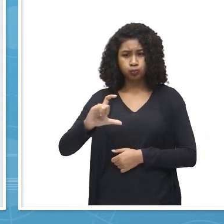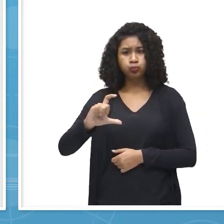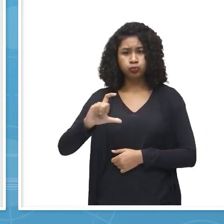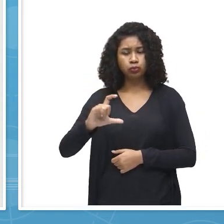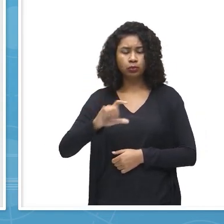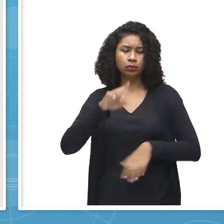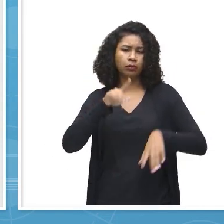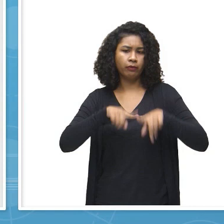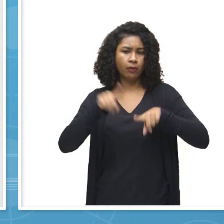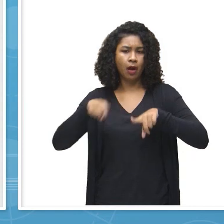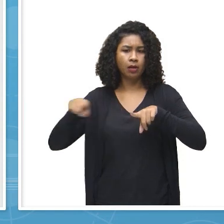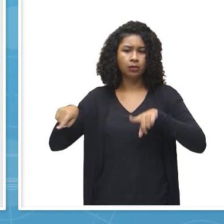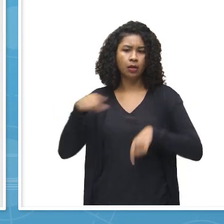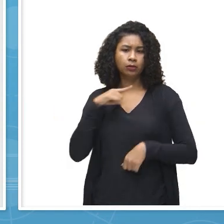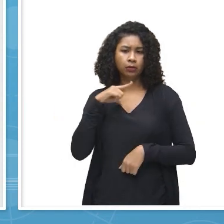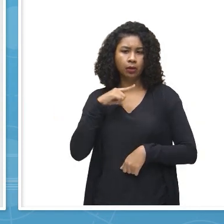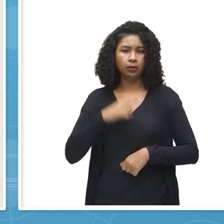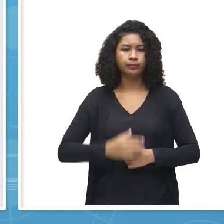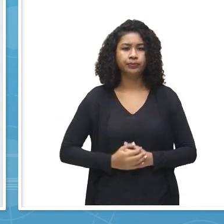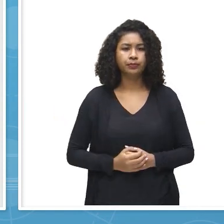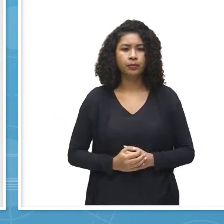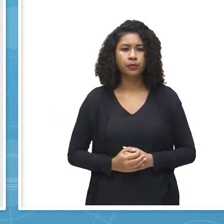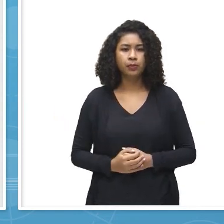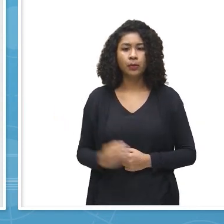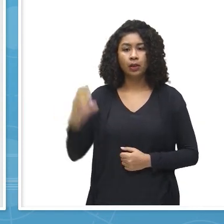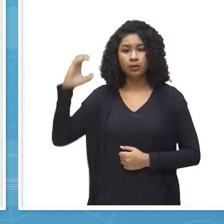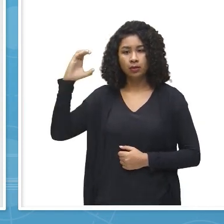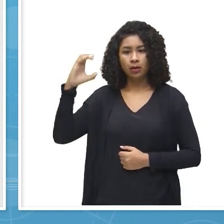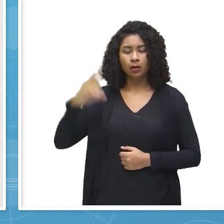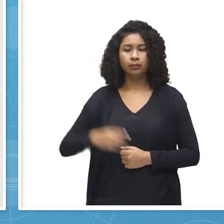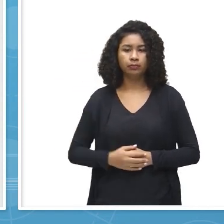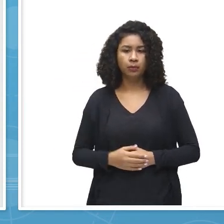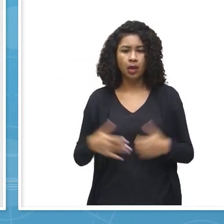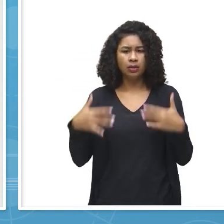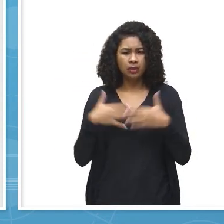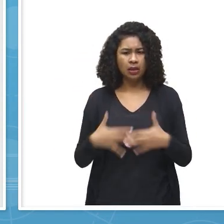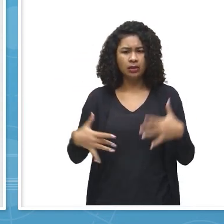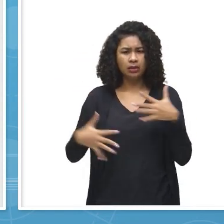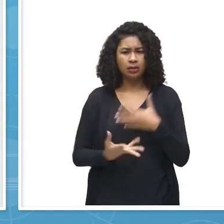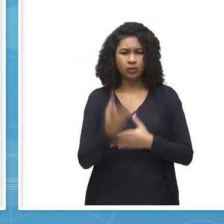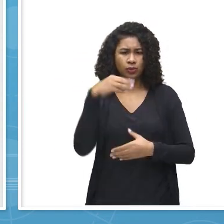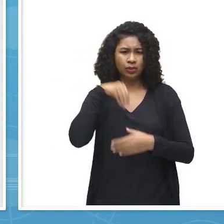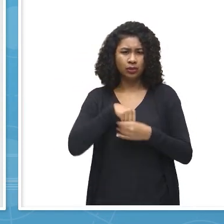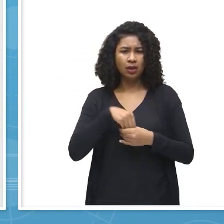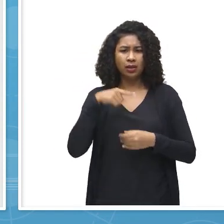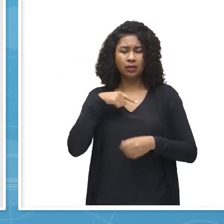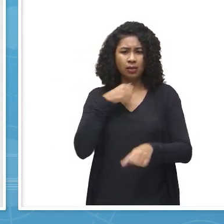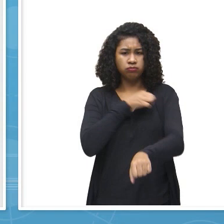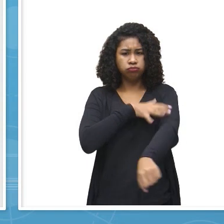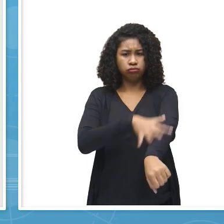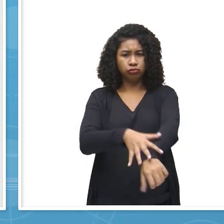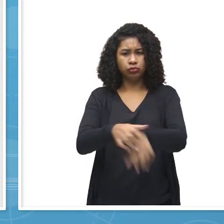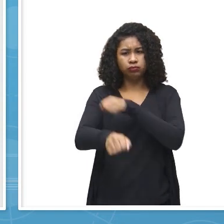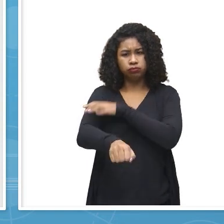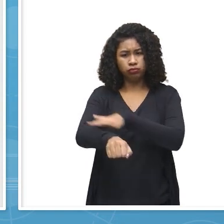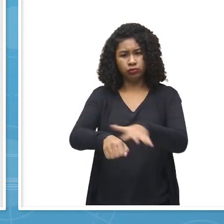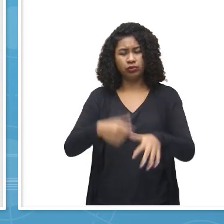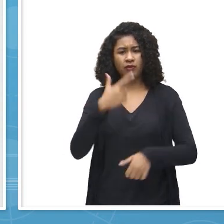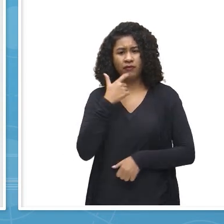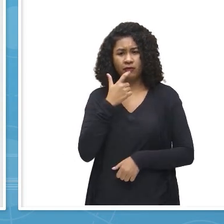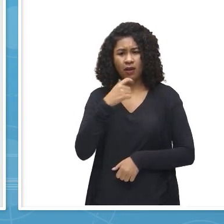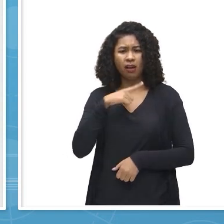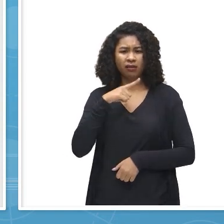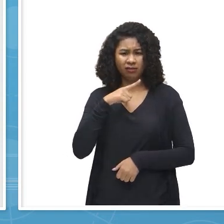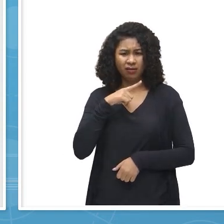C. É um tecido vascularizado, ou seja, rico em vasos sanguíneos. Isso também não acontece no tecido epitelial, tá? No